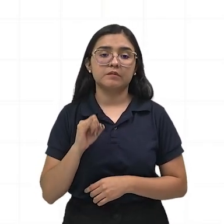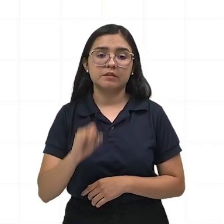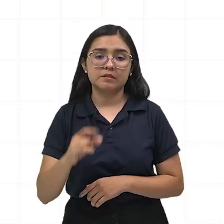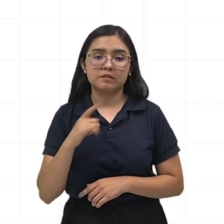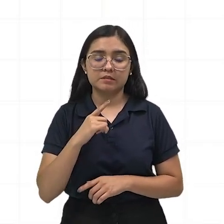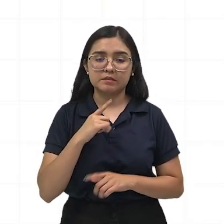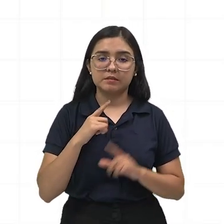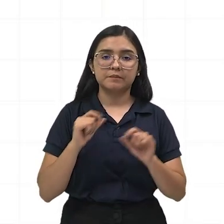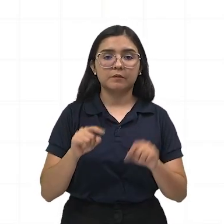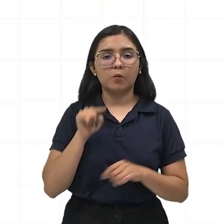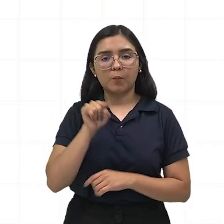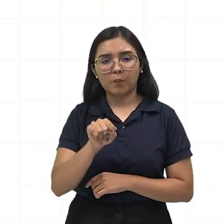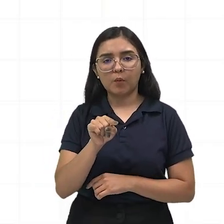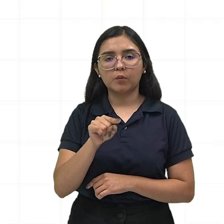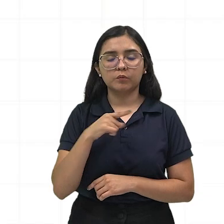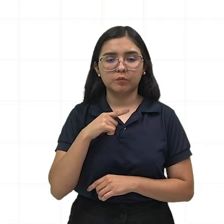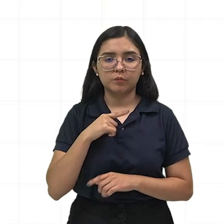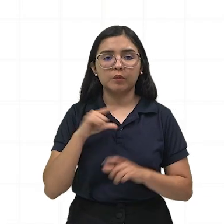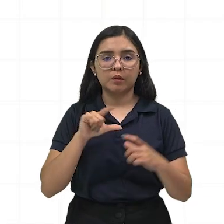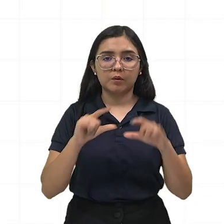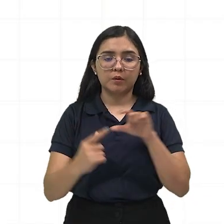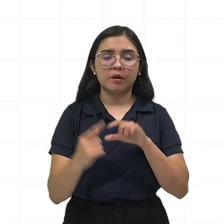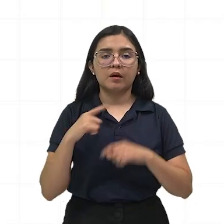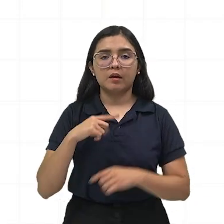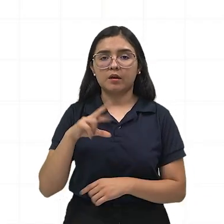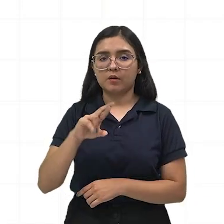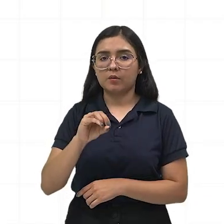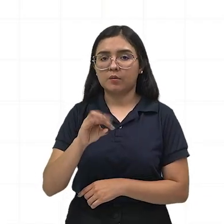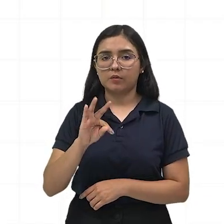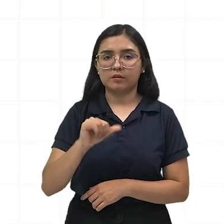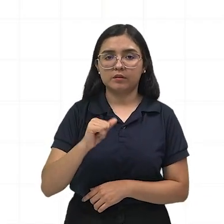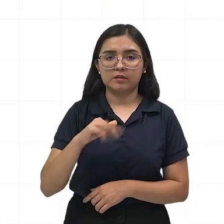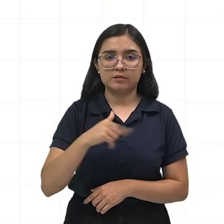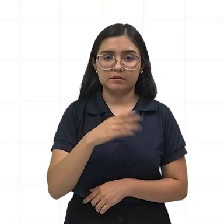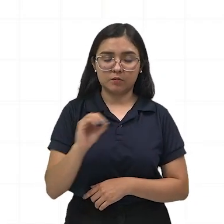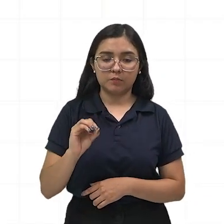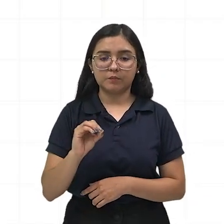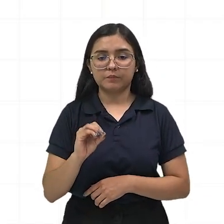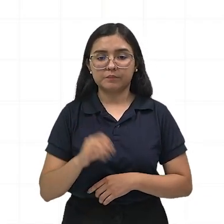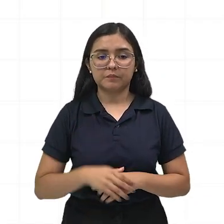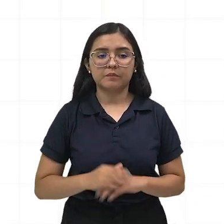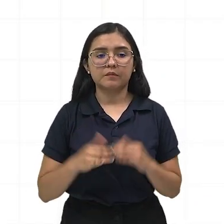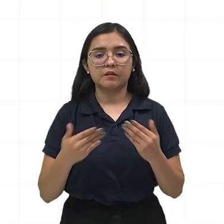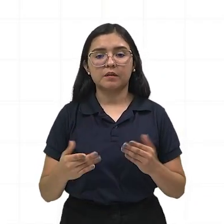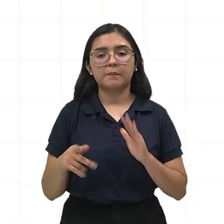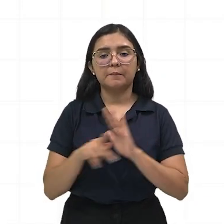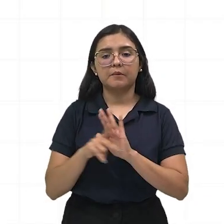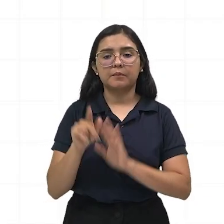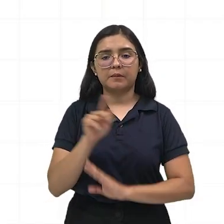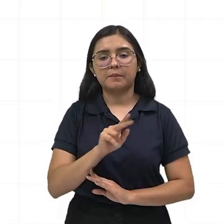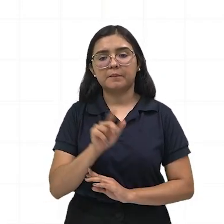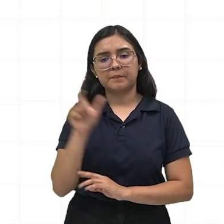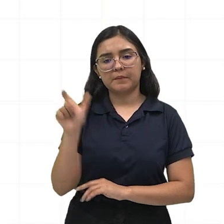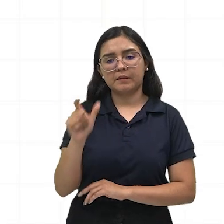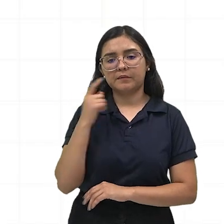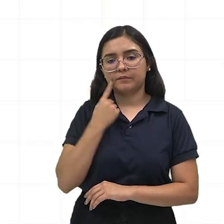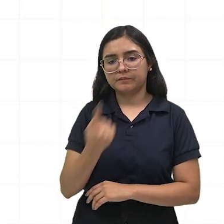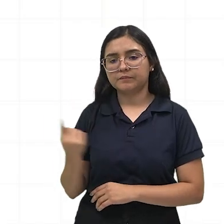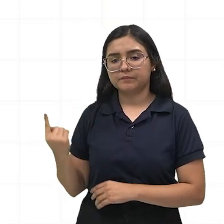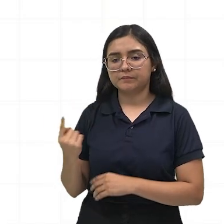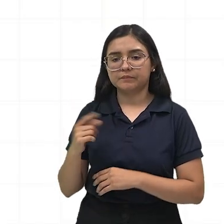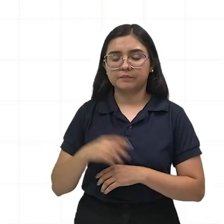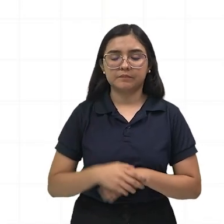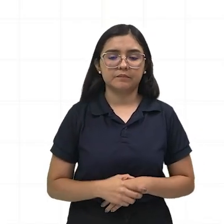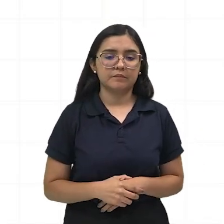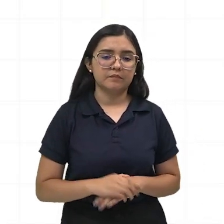uma rotação. A própria palavra, quando entendemos aqui, né, a nossa língua mãe,